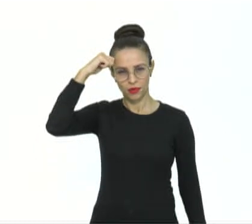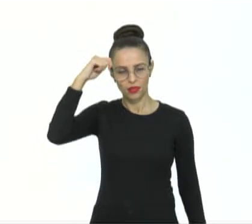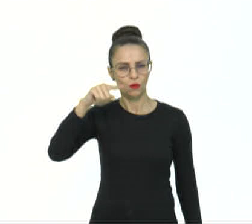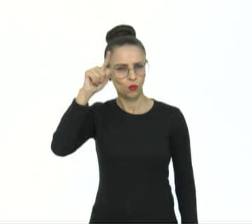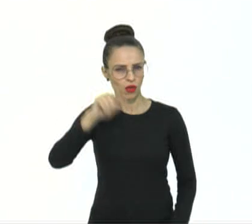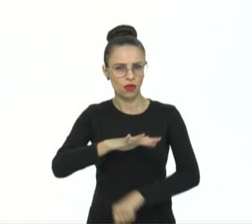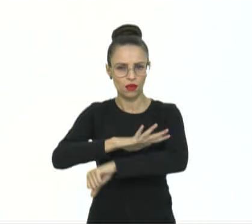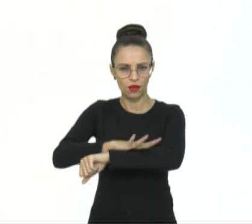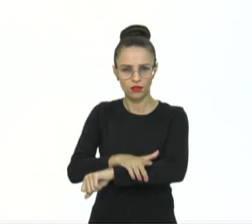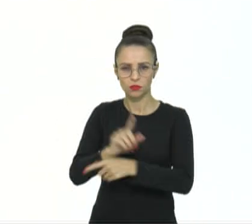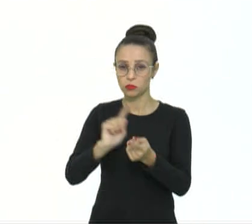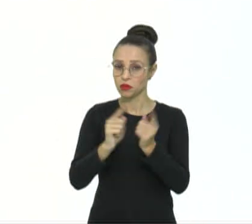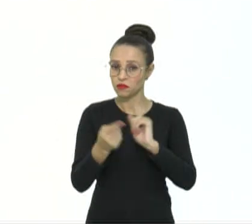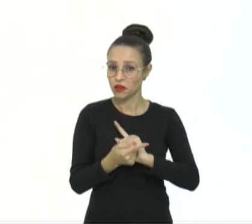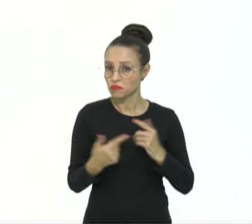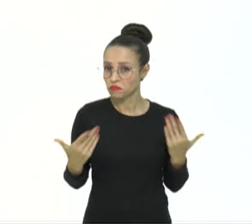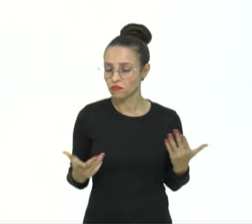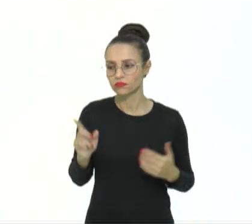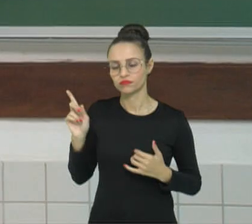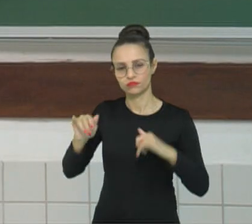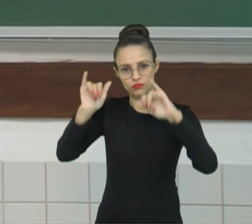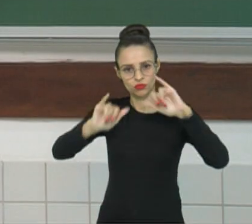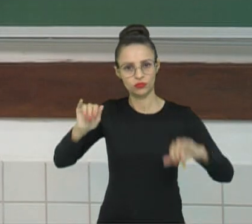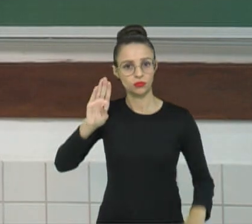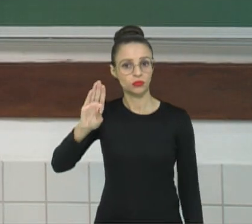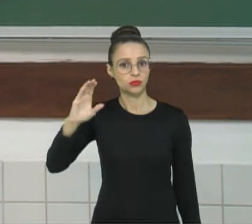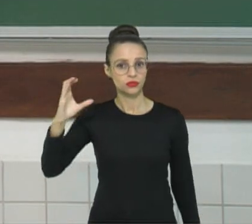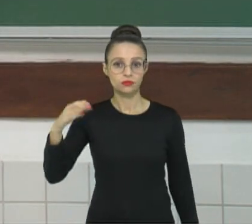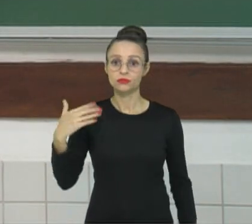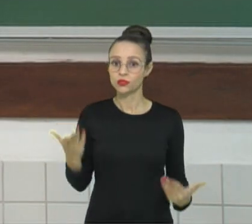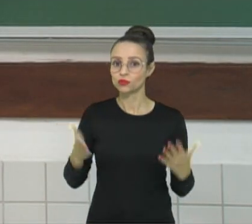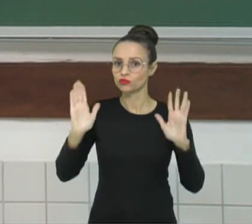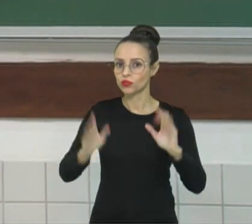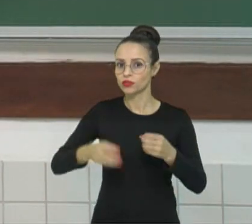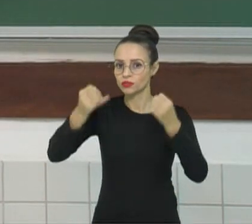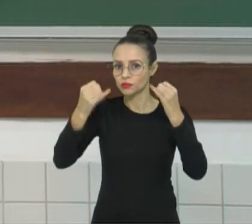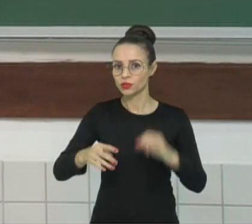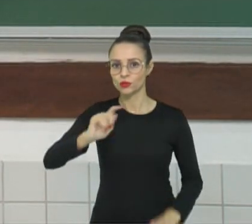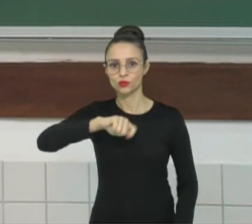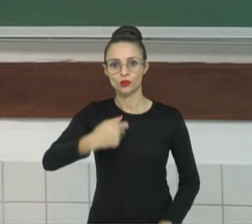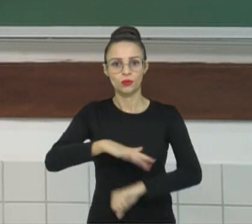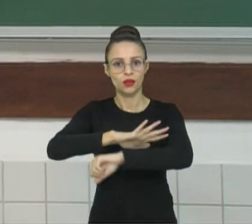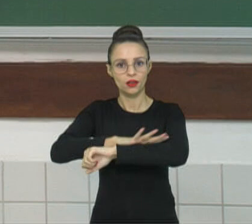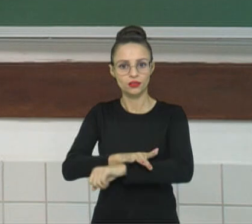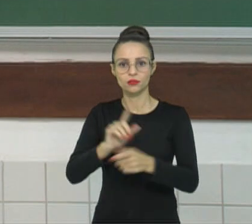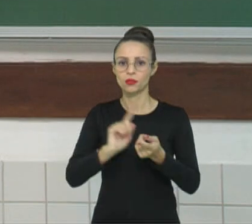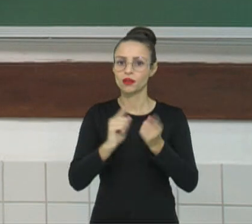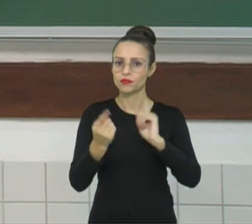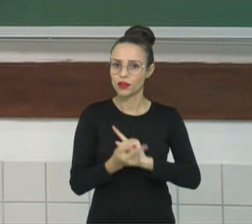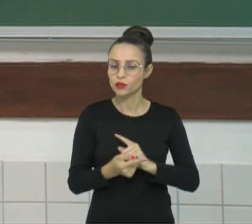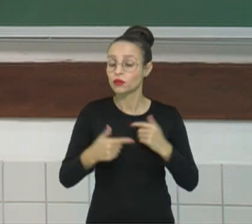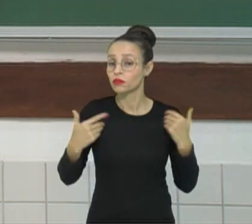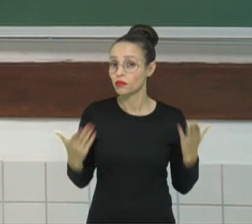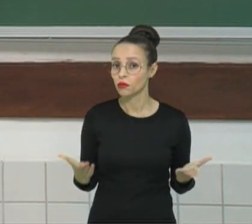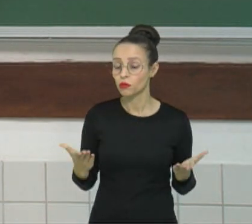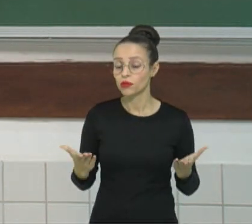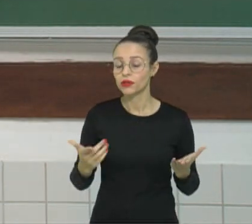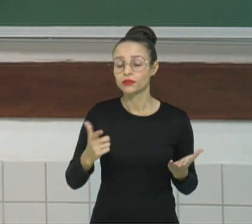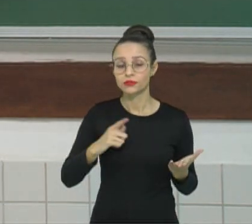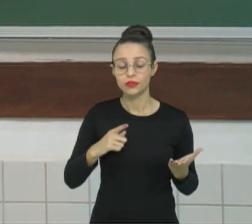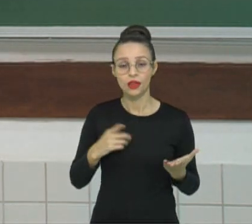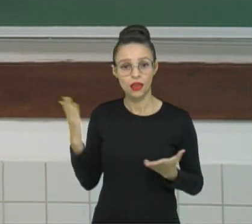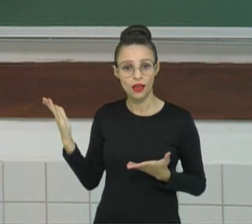notícia da BBC. Então, e agora? A gente já falou sobre racismo reverso, certo? E nós temos